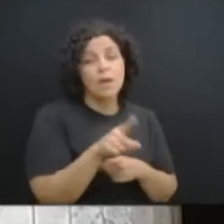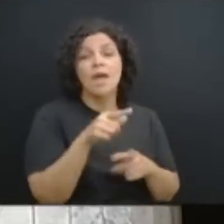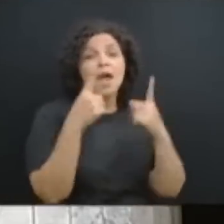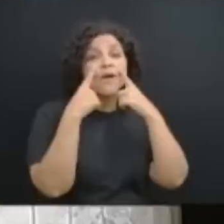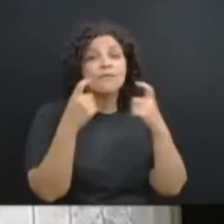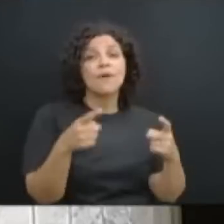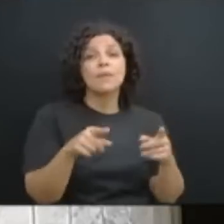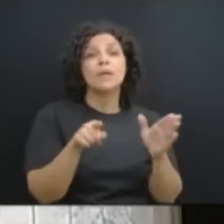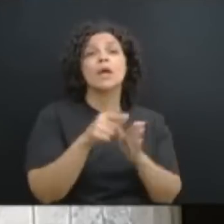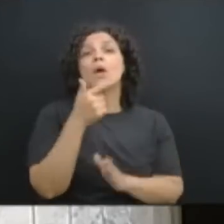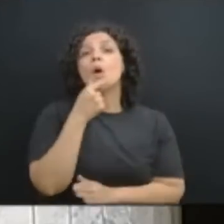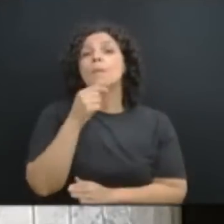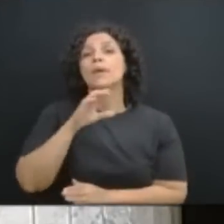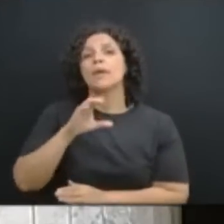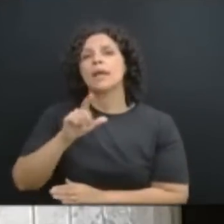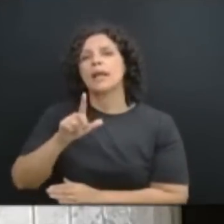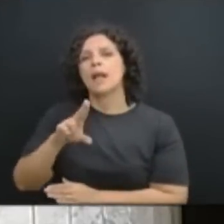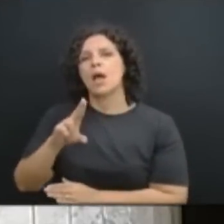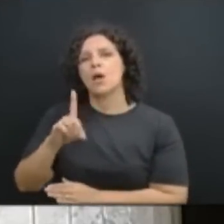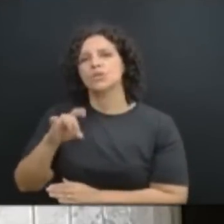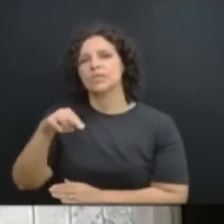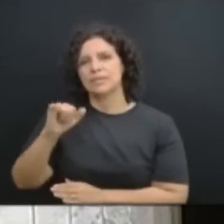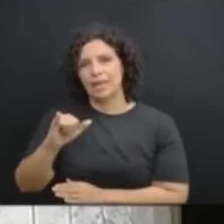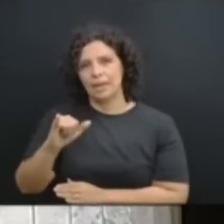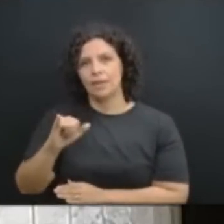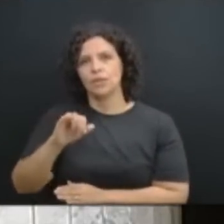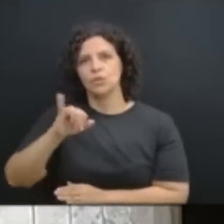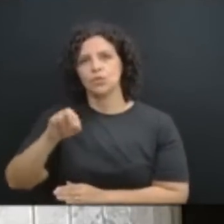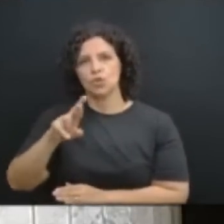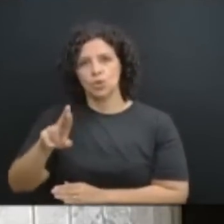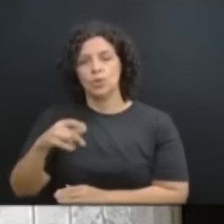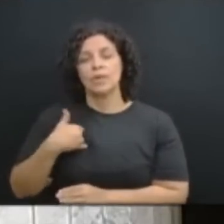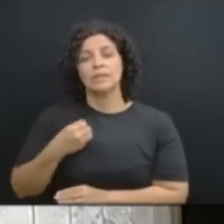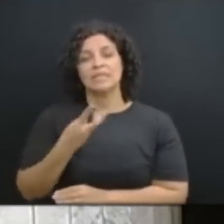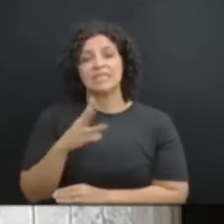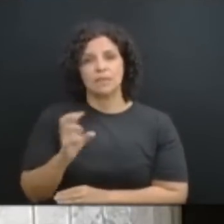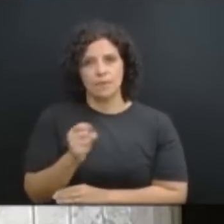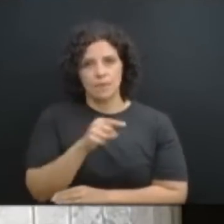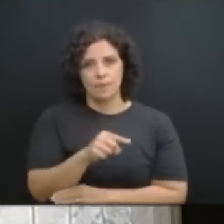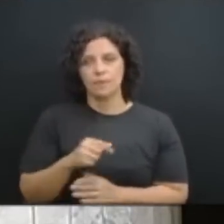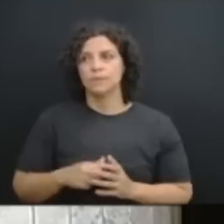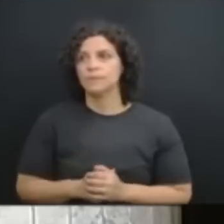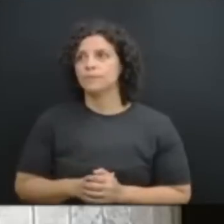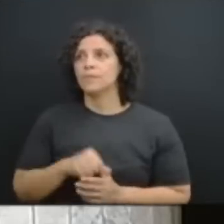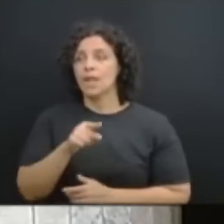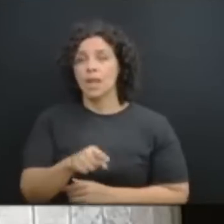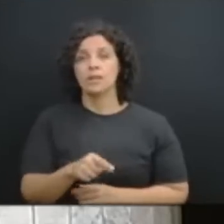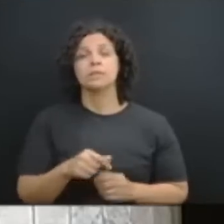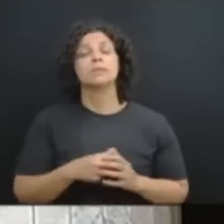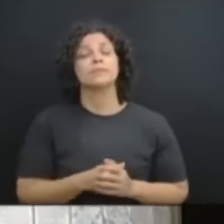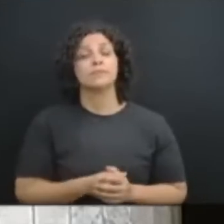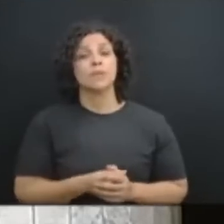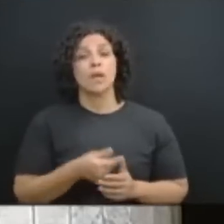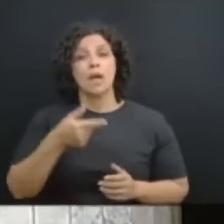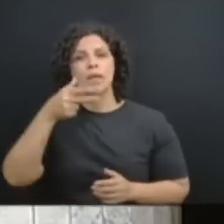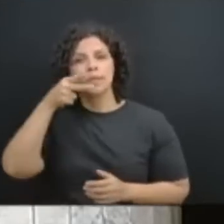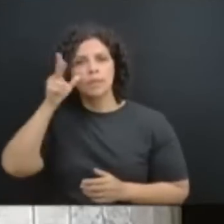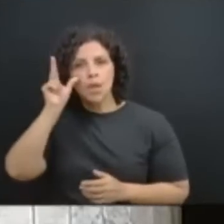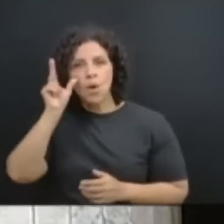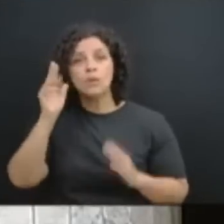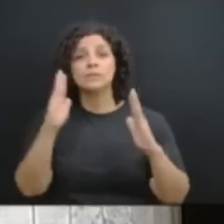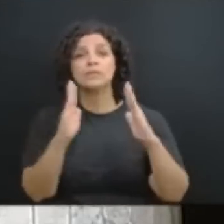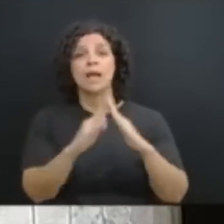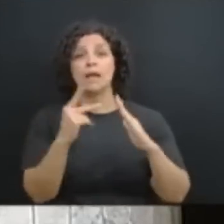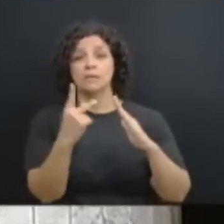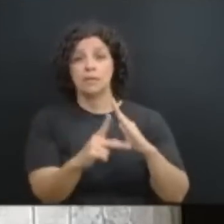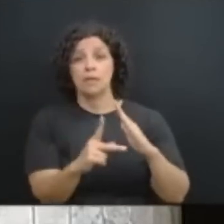do Claudinei Teles Júnior, de 38 anos, que antes de ontem estava em sua